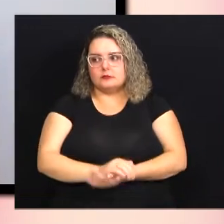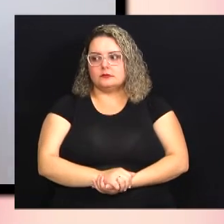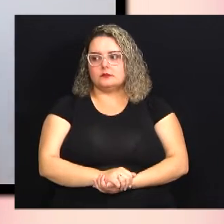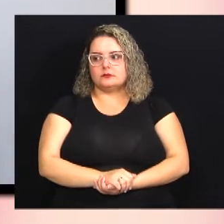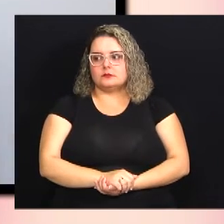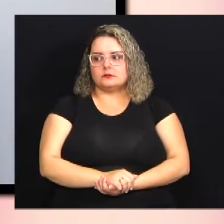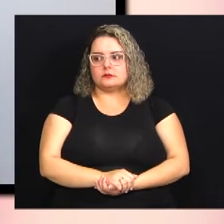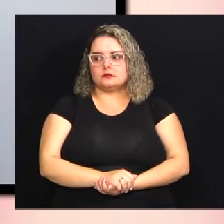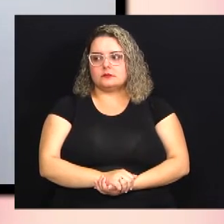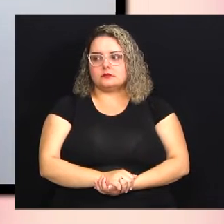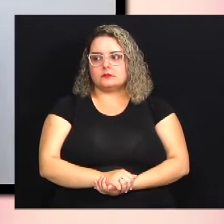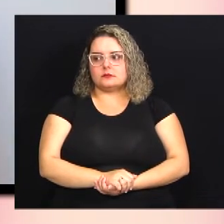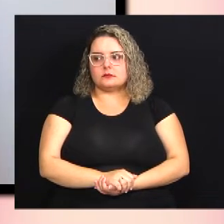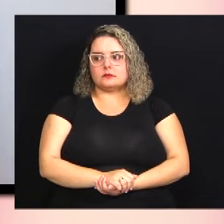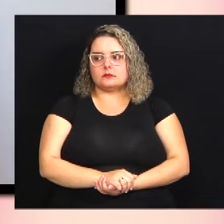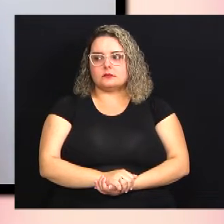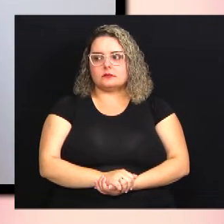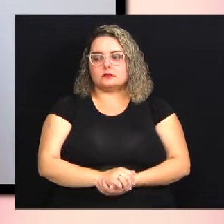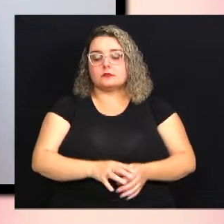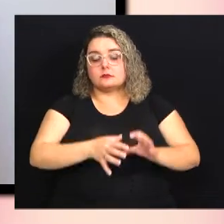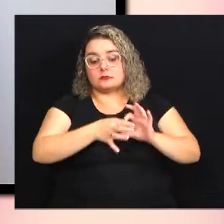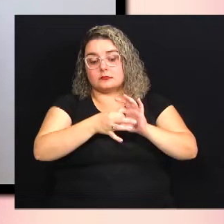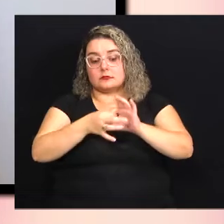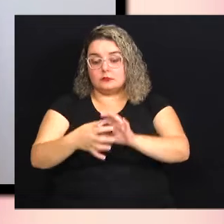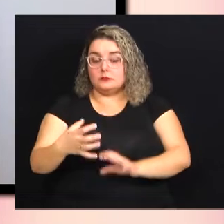Nesse conjunto de sintomas, que é